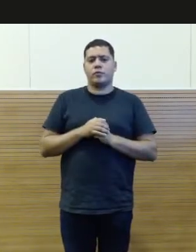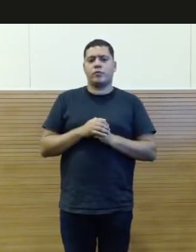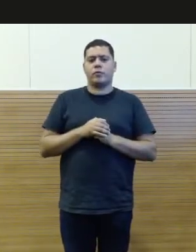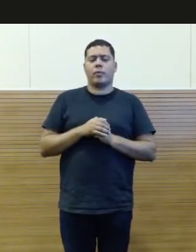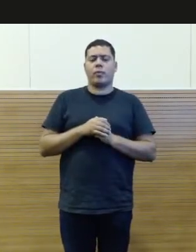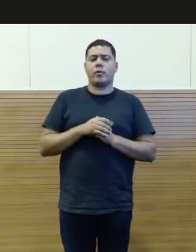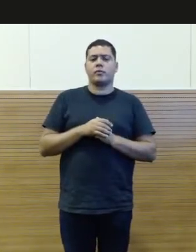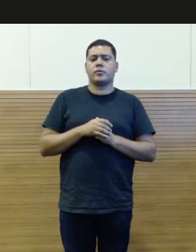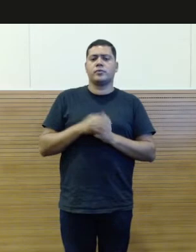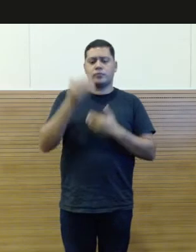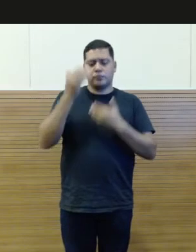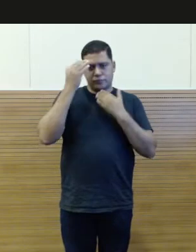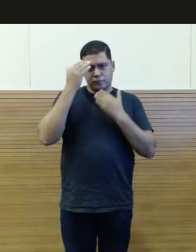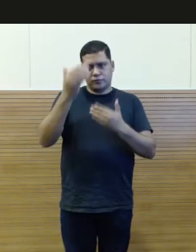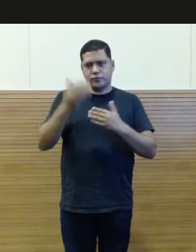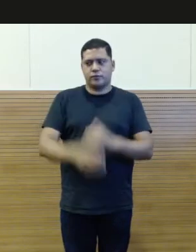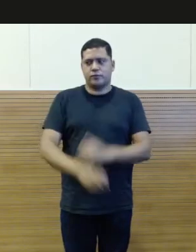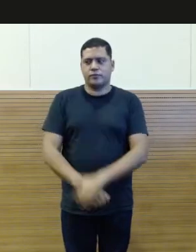jeffreycannon1@gmail.com. Muito obrigado.